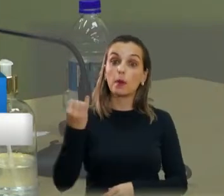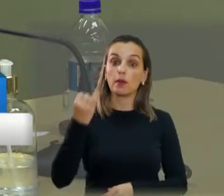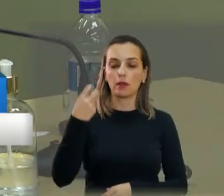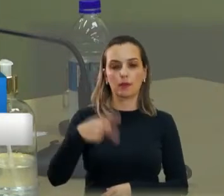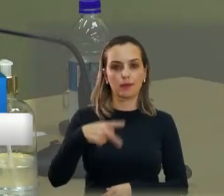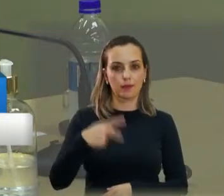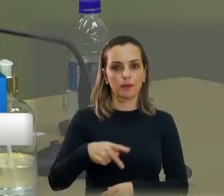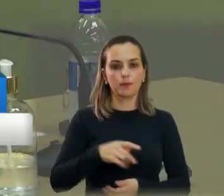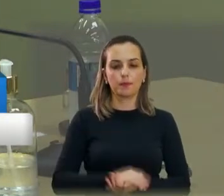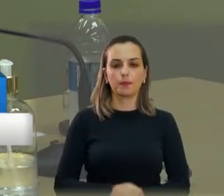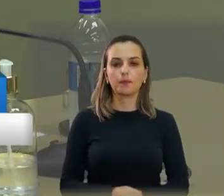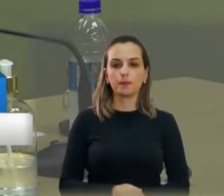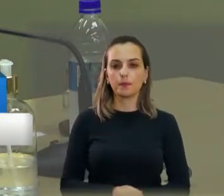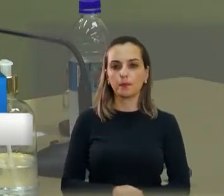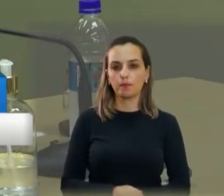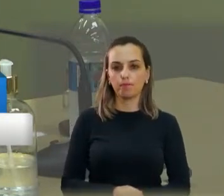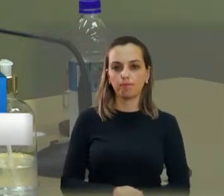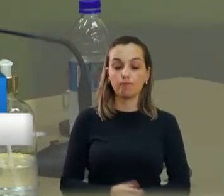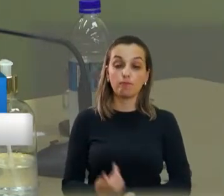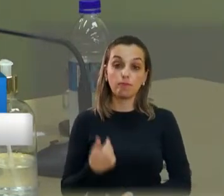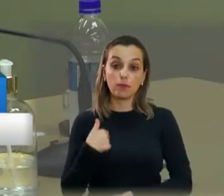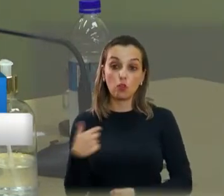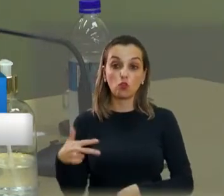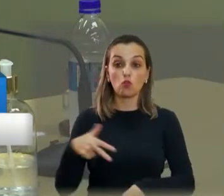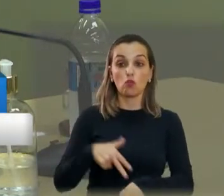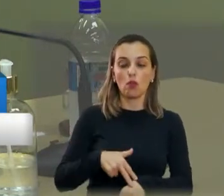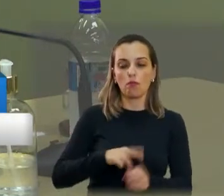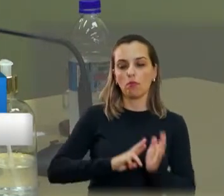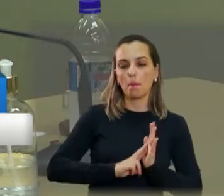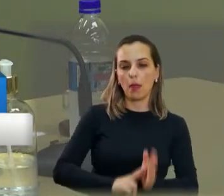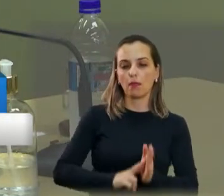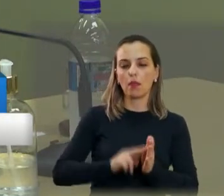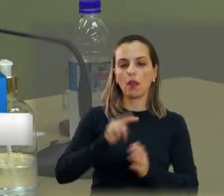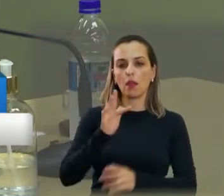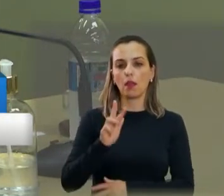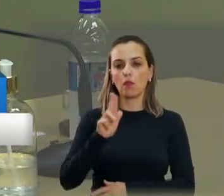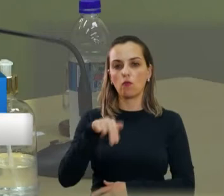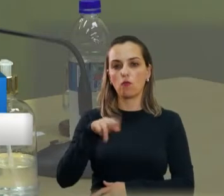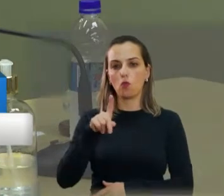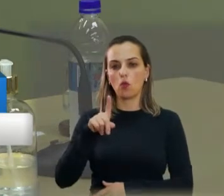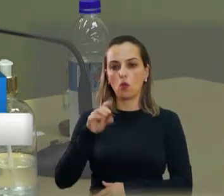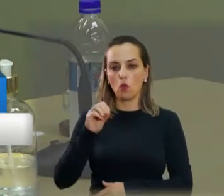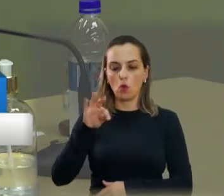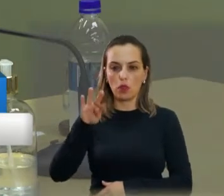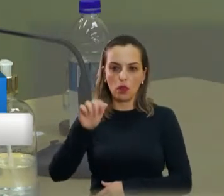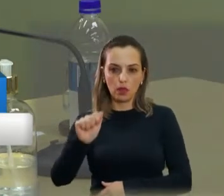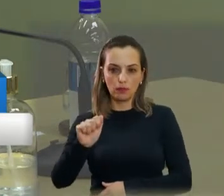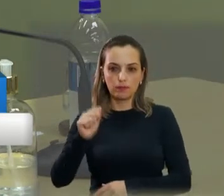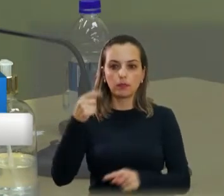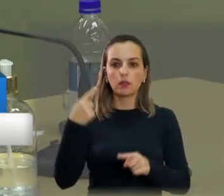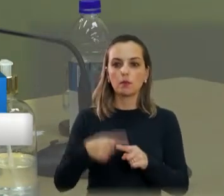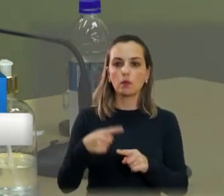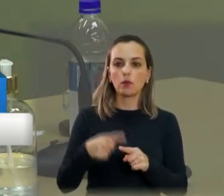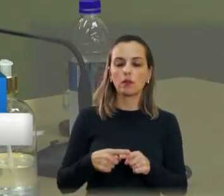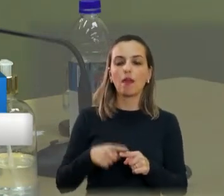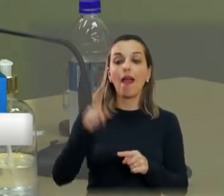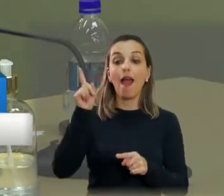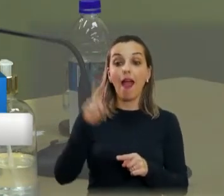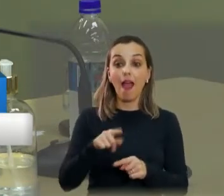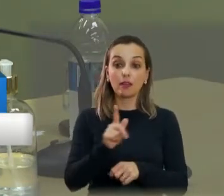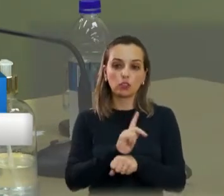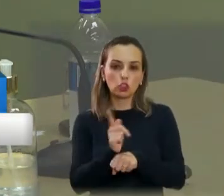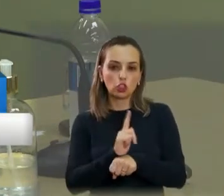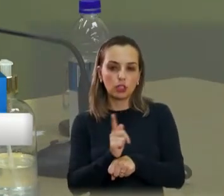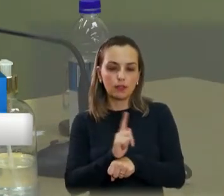cidade. Bem, eu estou aqui representando a Fungota, porque a Fungota é quem está fazendo a gestão